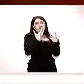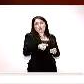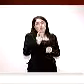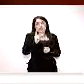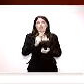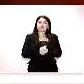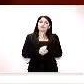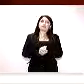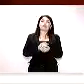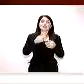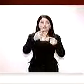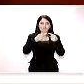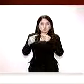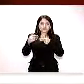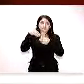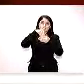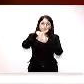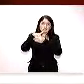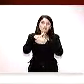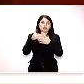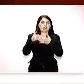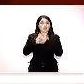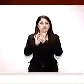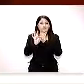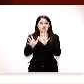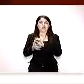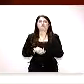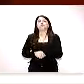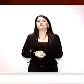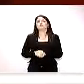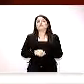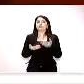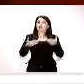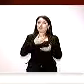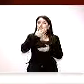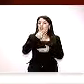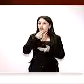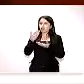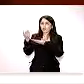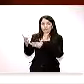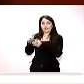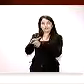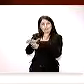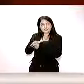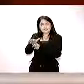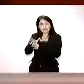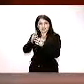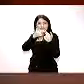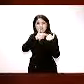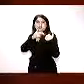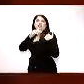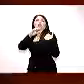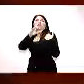discussão em votação aprovados tem a palavra Conselheiro Antônio Roque citadini para relatar itens a seu